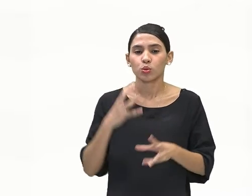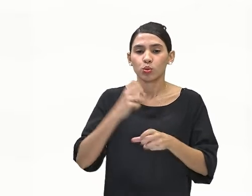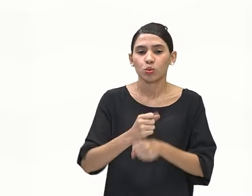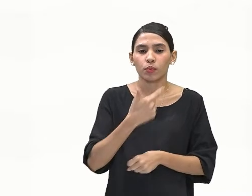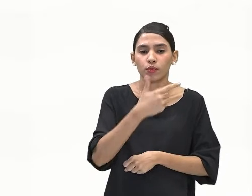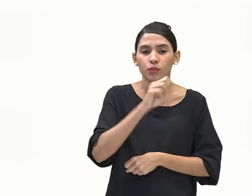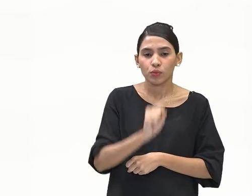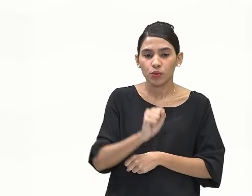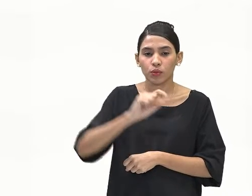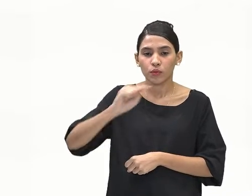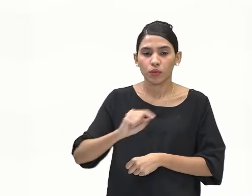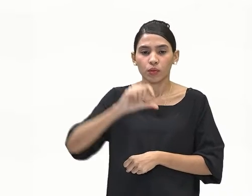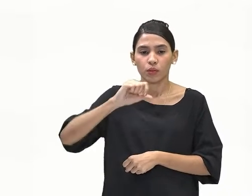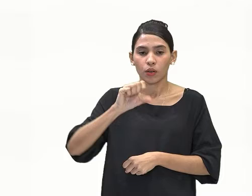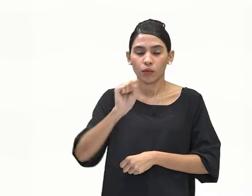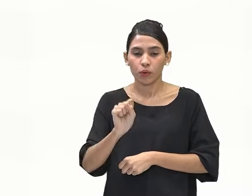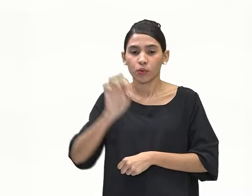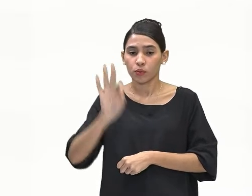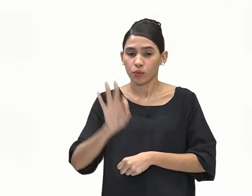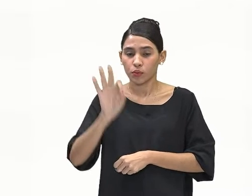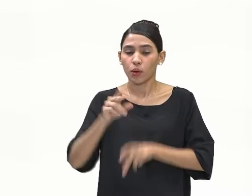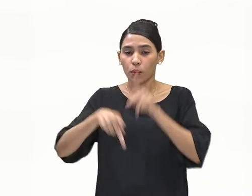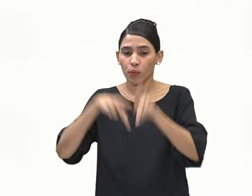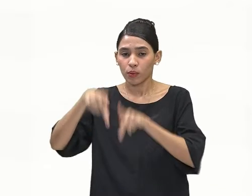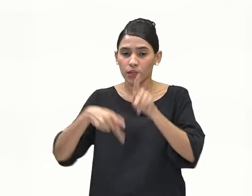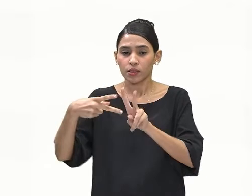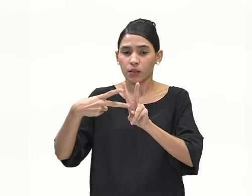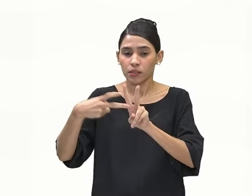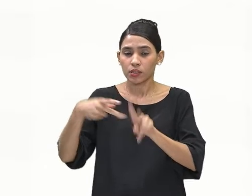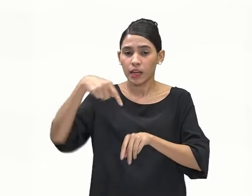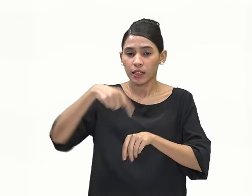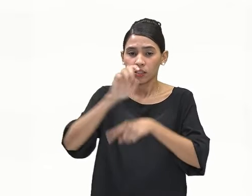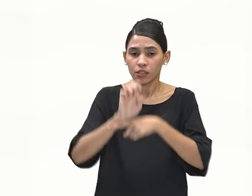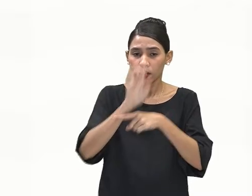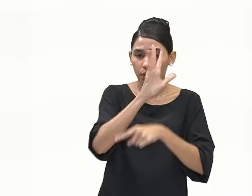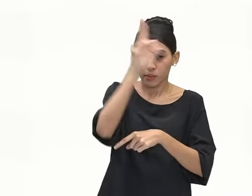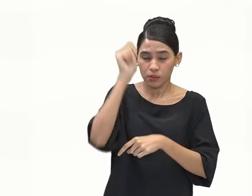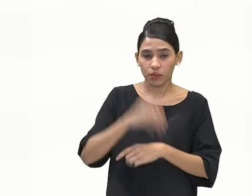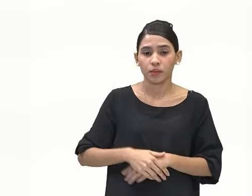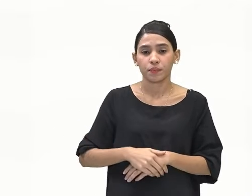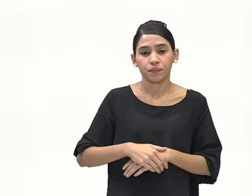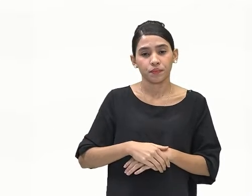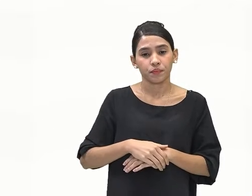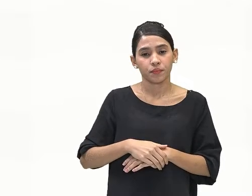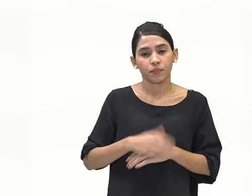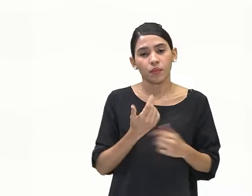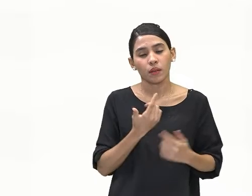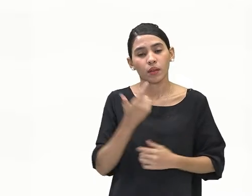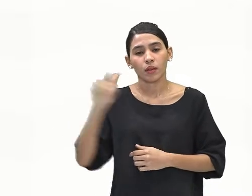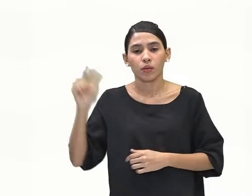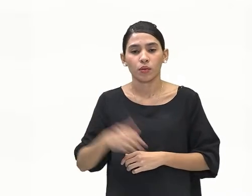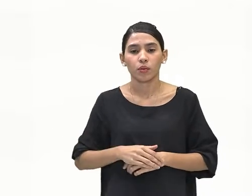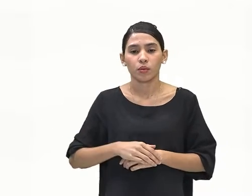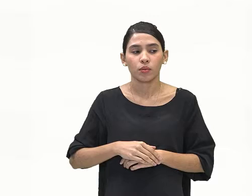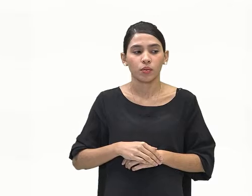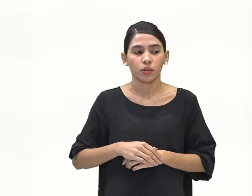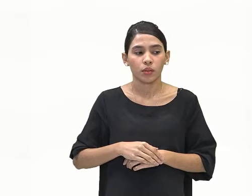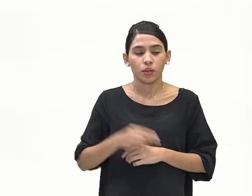28,98% da população indígena no nosso país, nosso estado. Depois seguimos para a região Nordeste, com